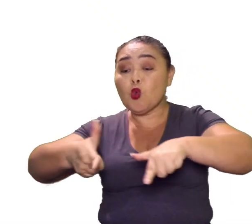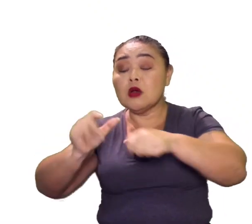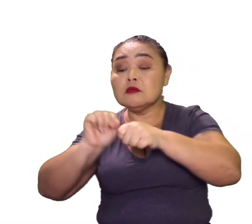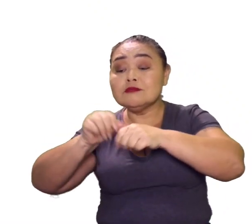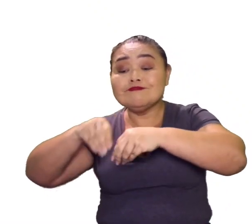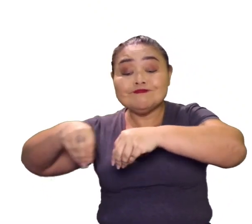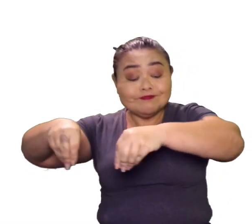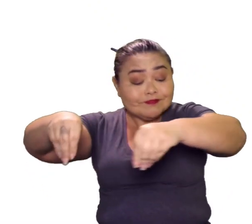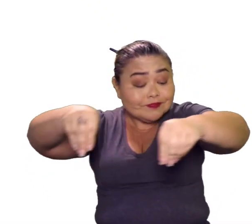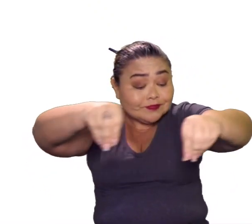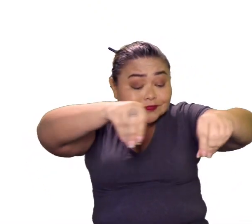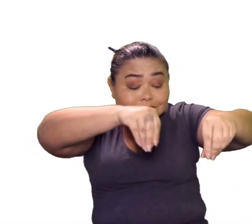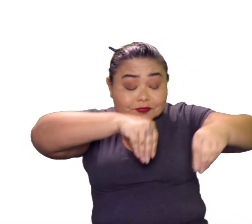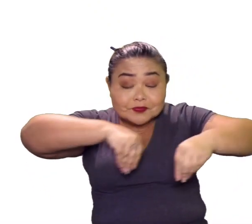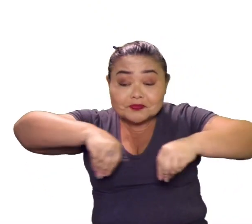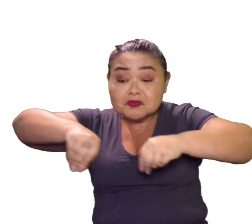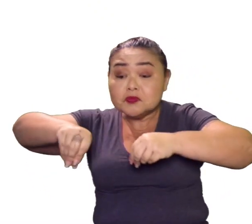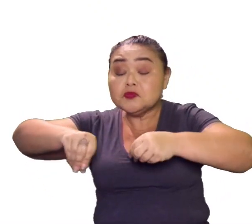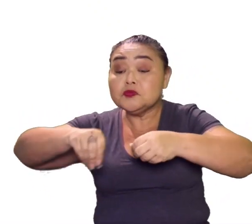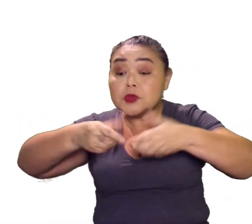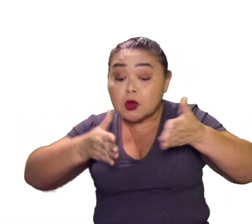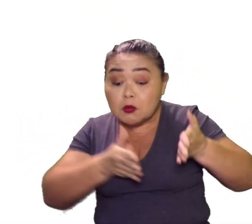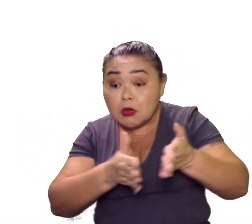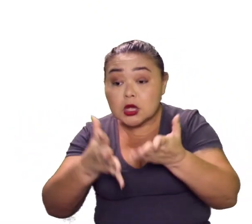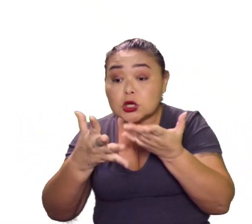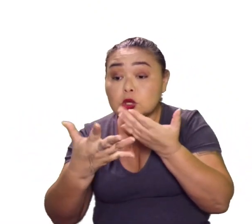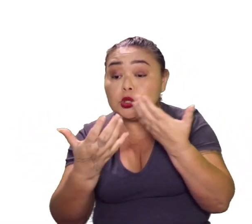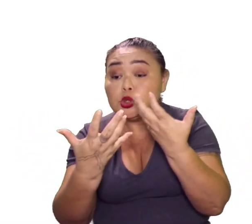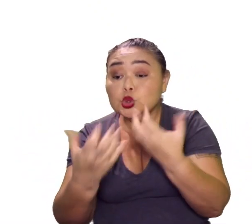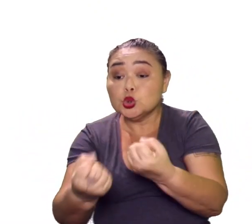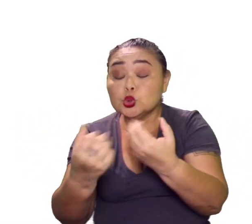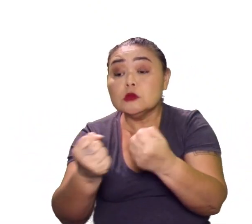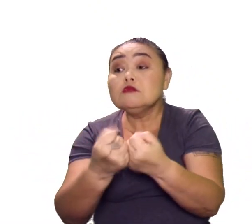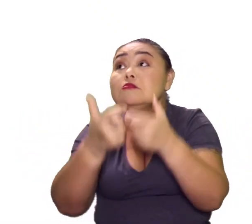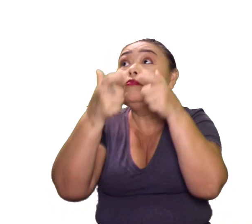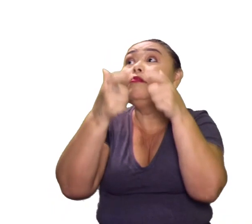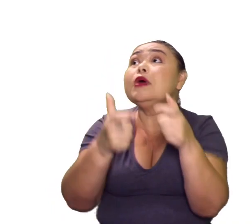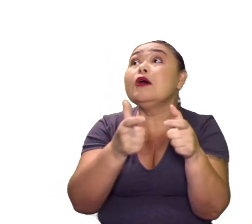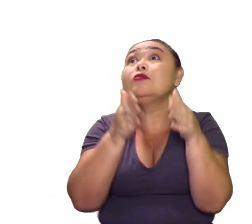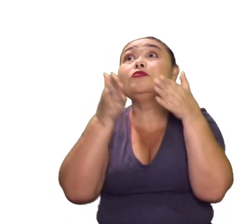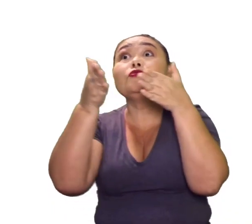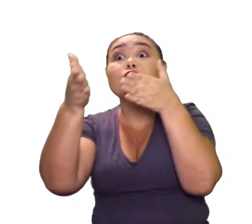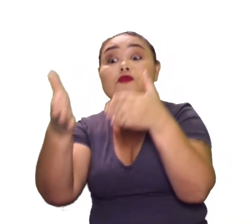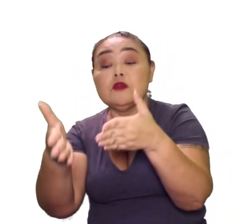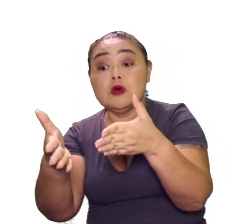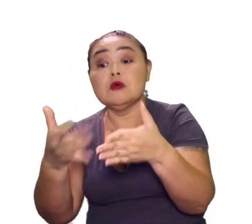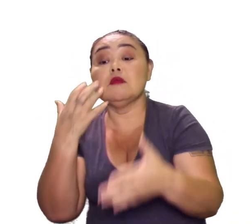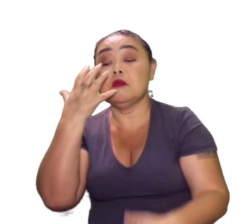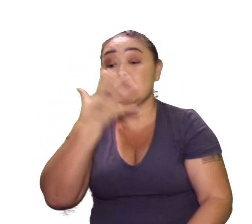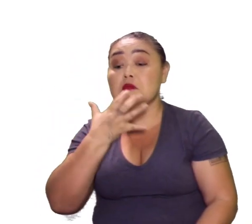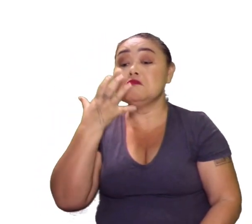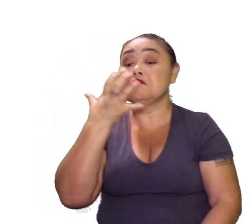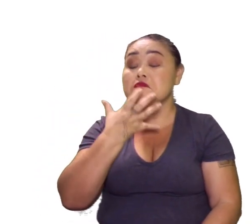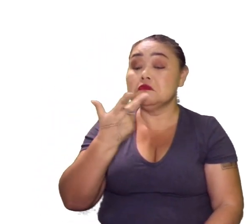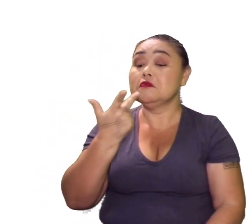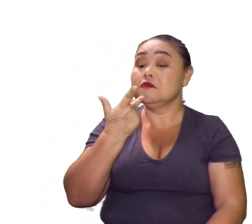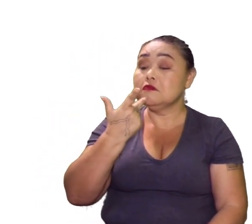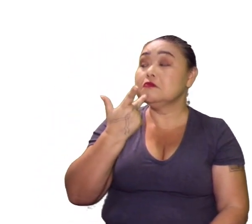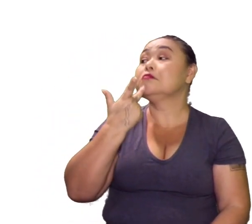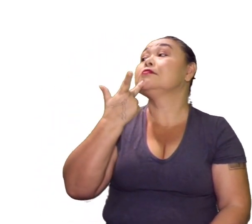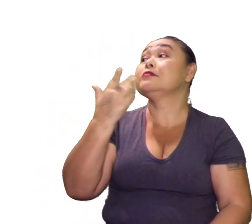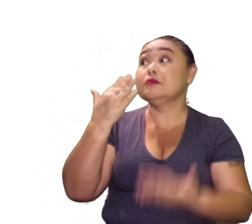o meu torrão, meu rio secou e para onde eu vou? Olha só que música bonita, né? Falando